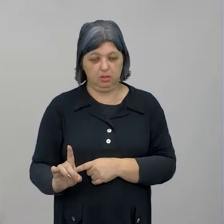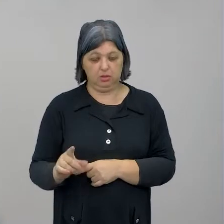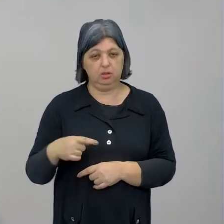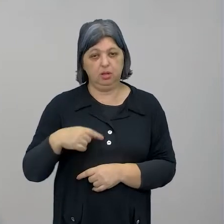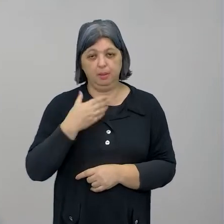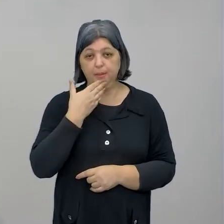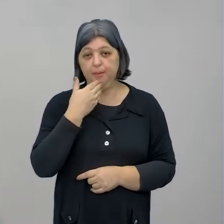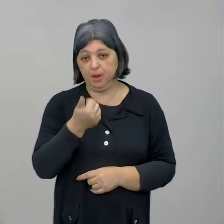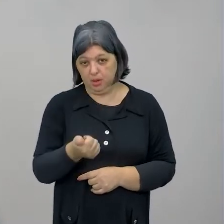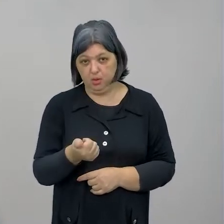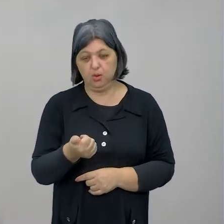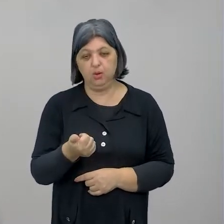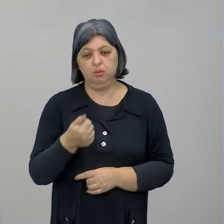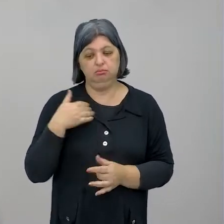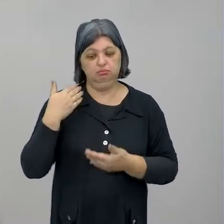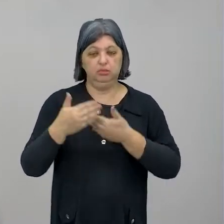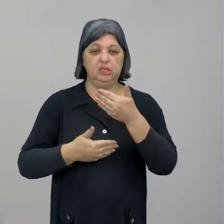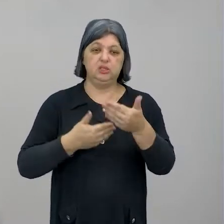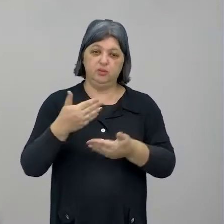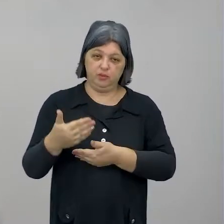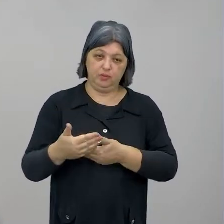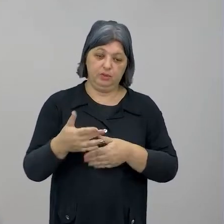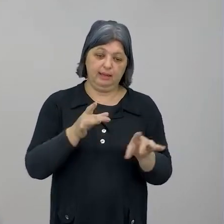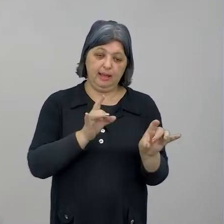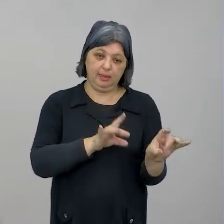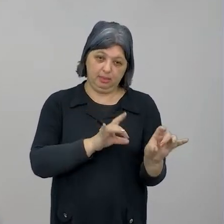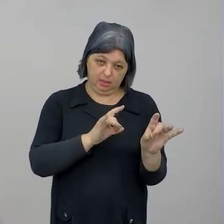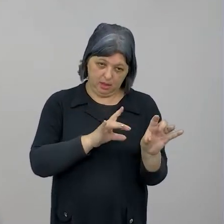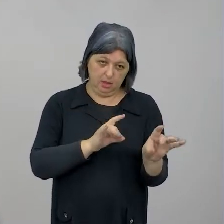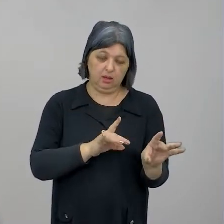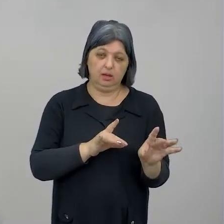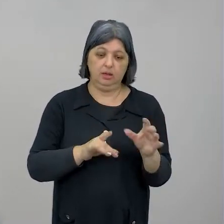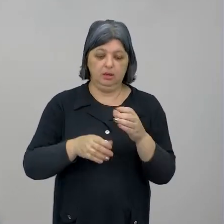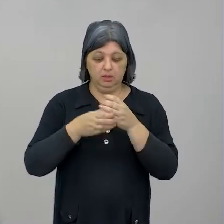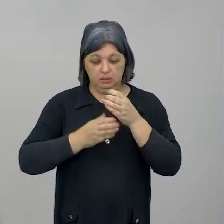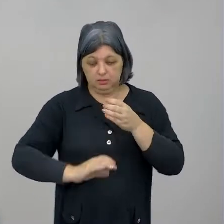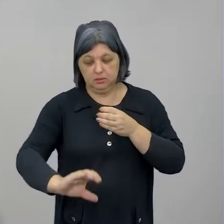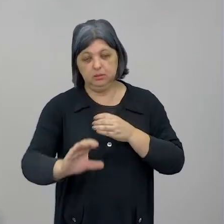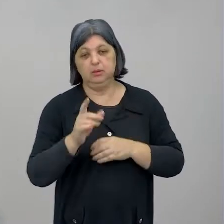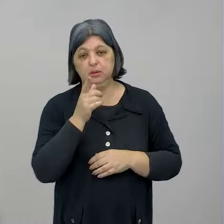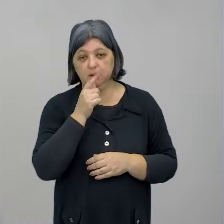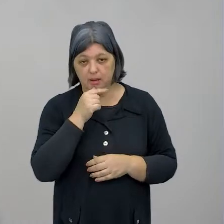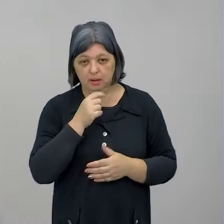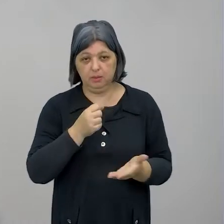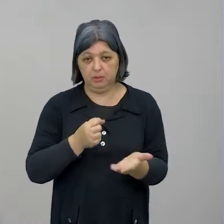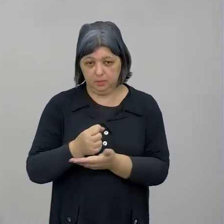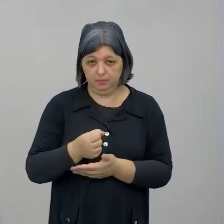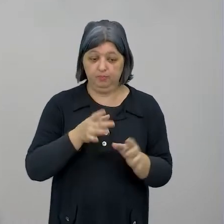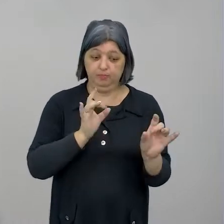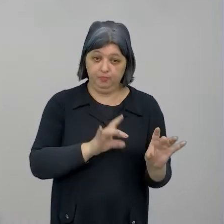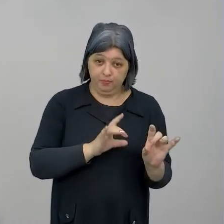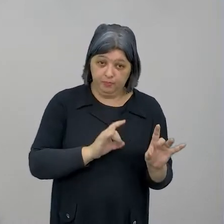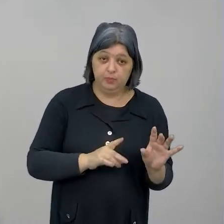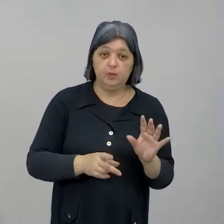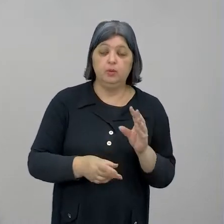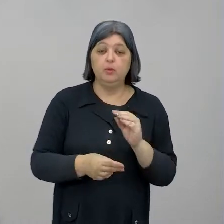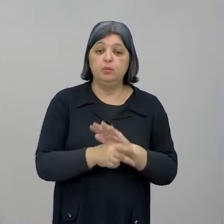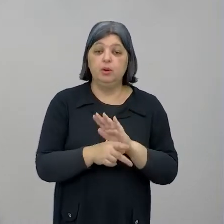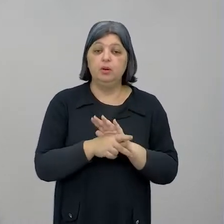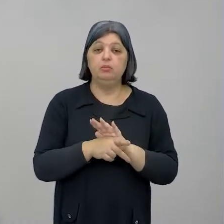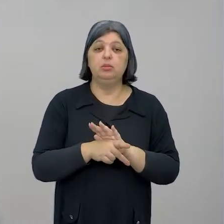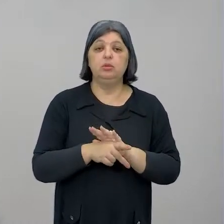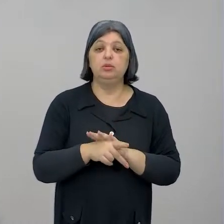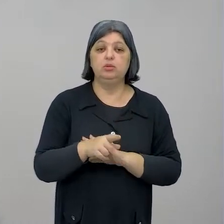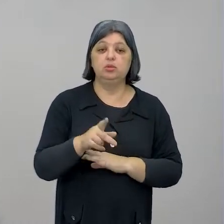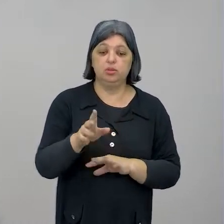tem desenvolvida, né, essas técnicas aí de saneamento básico e principalmente técnicas de coleta e